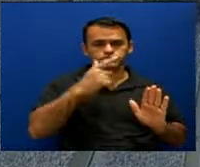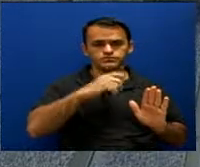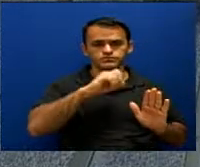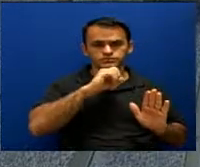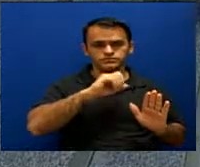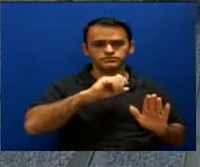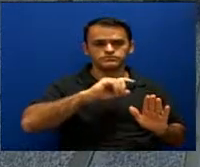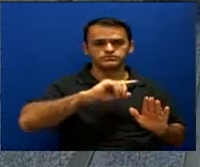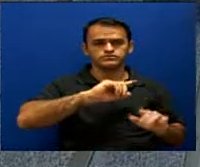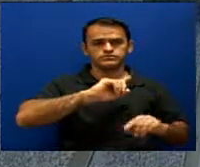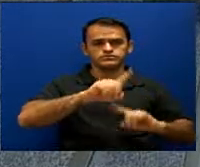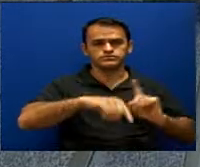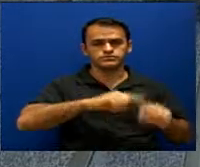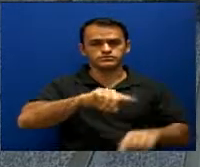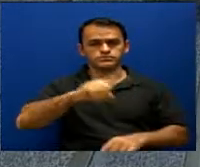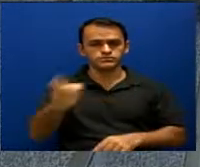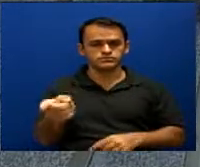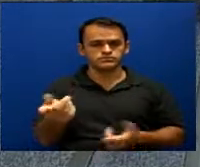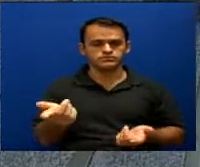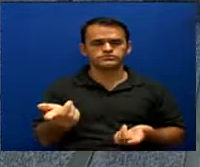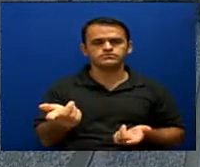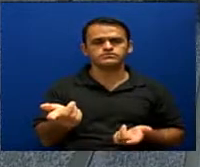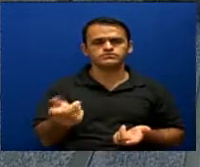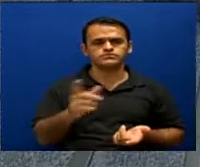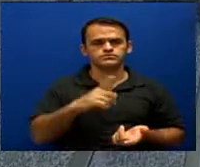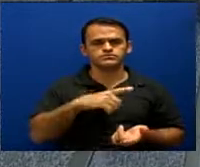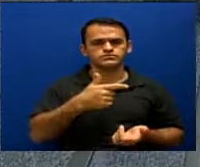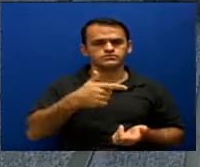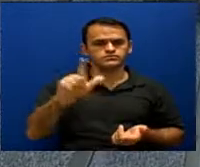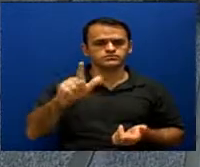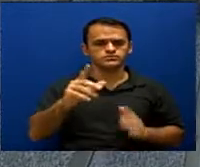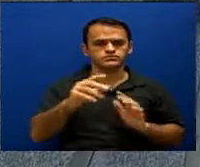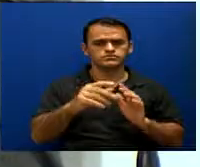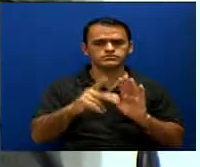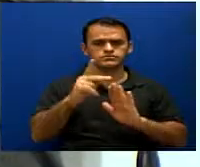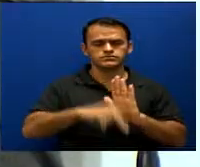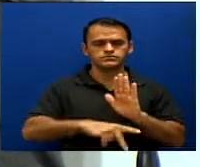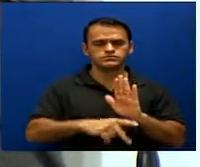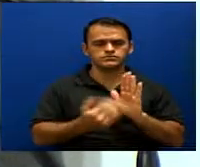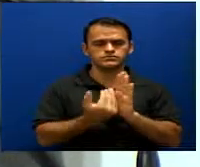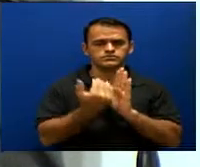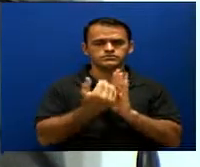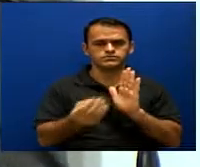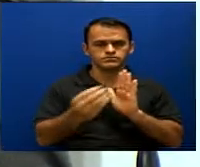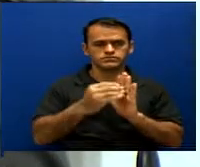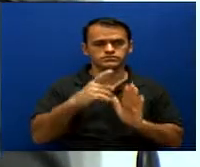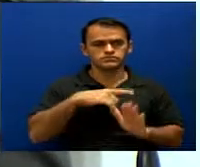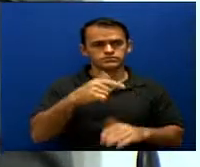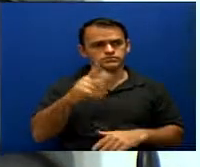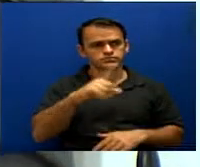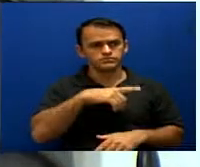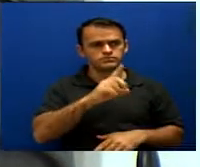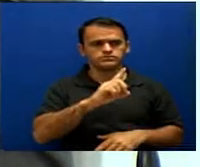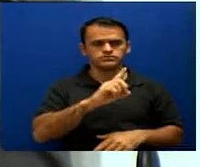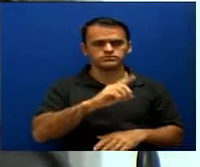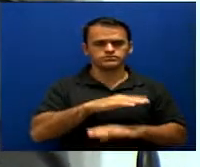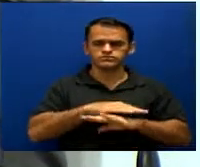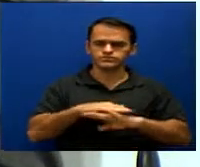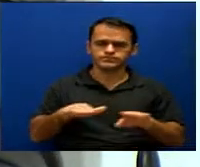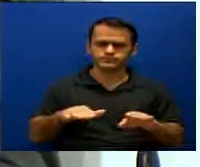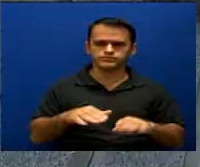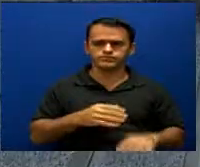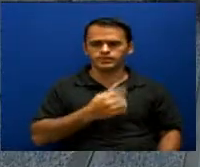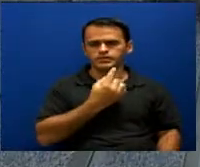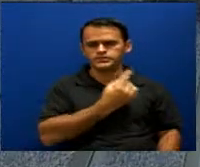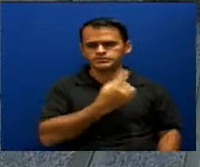15. Então tá. Então, tem mais alguma emenda sua? Não. Era só essa. Então vamos votar. Vamos votar uma a